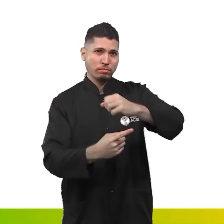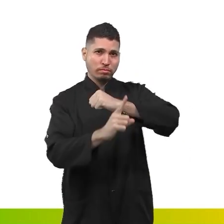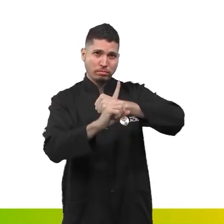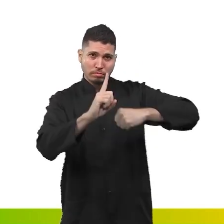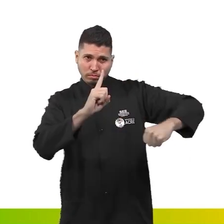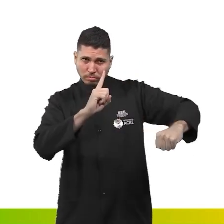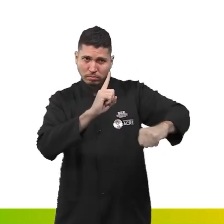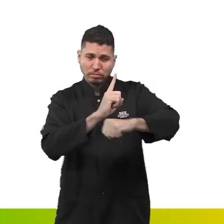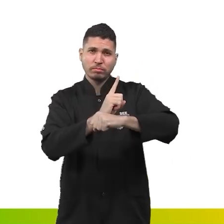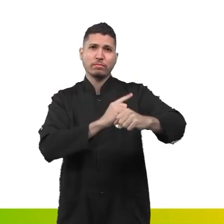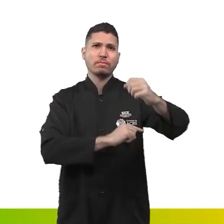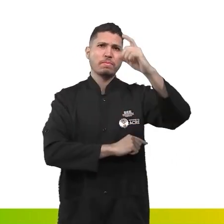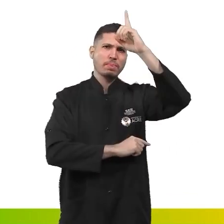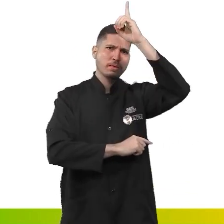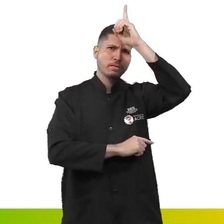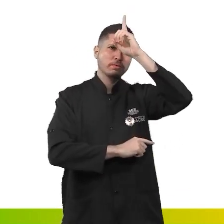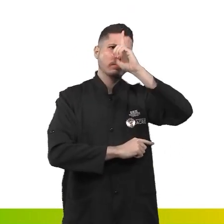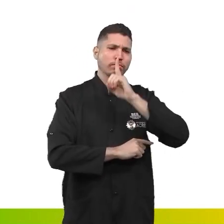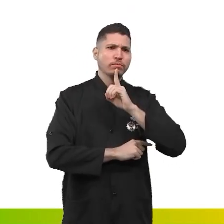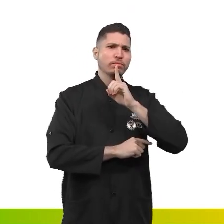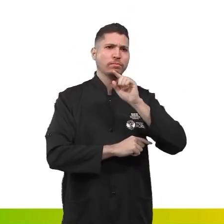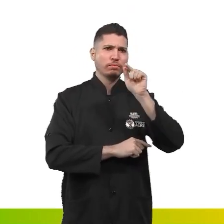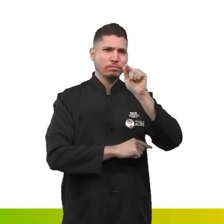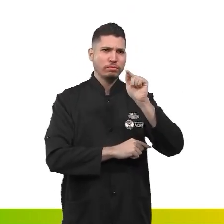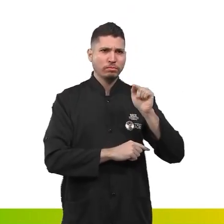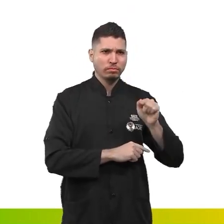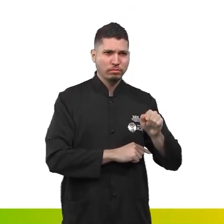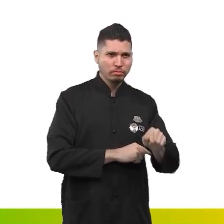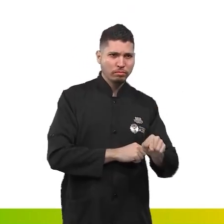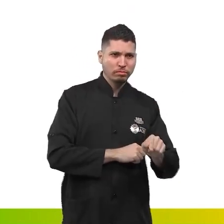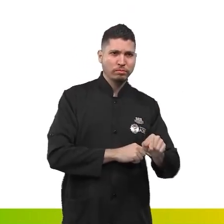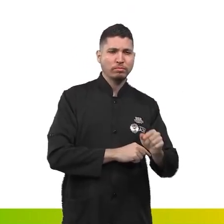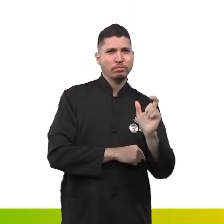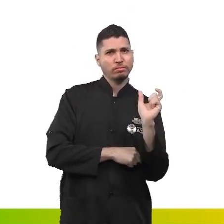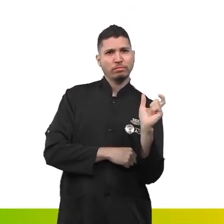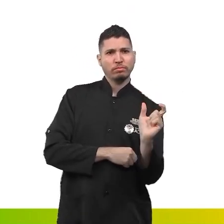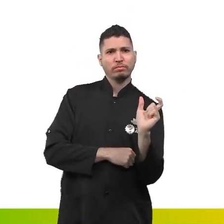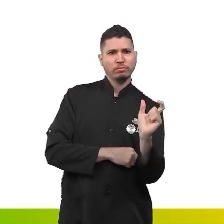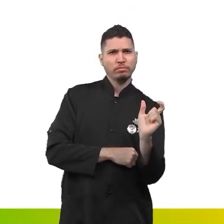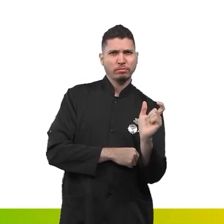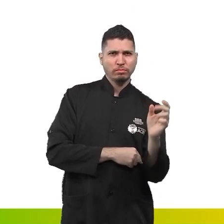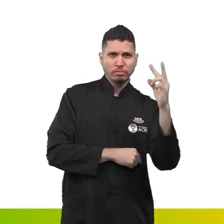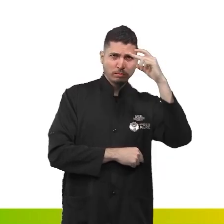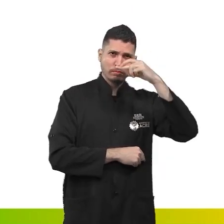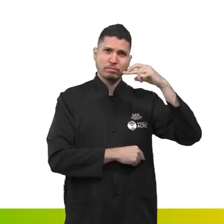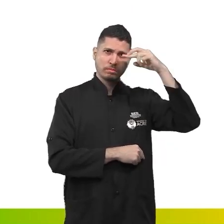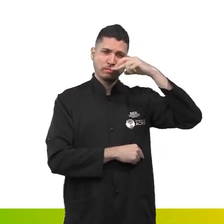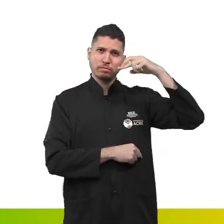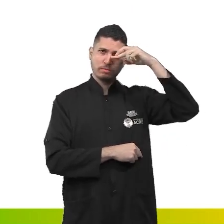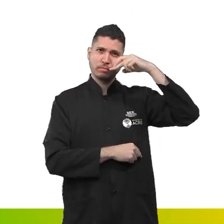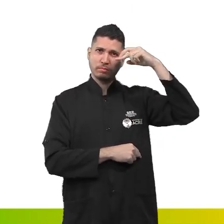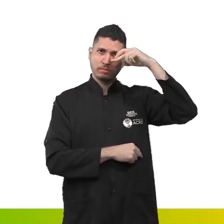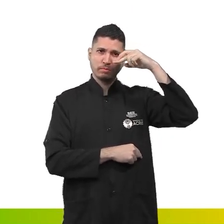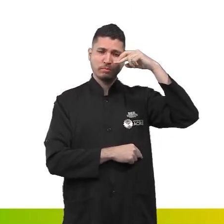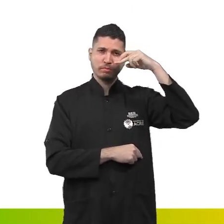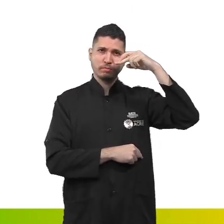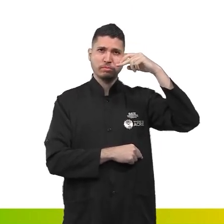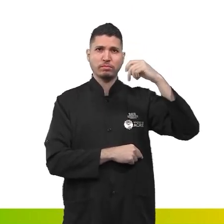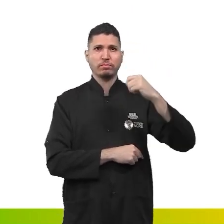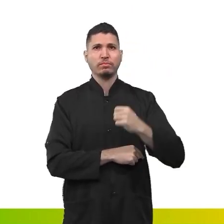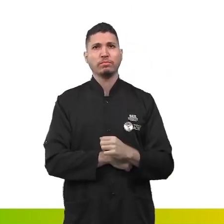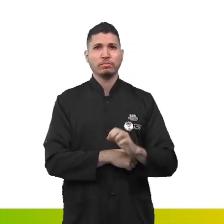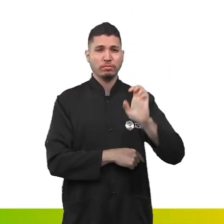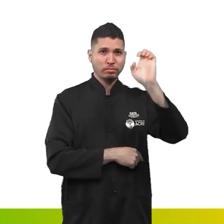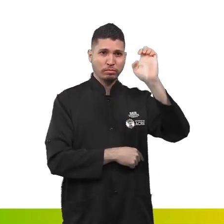e na parte inferior, a palavra socialização, vocês podem observar, eu tenho do lado